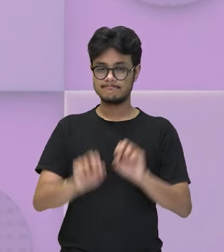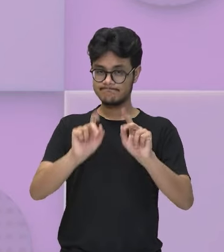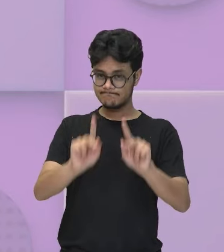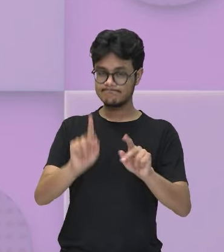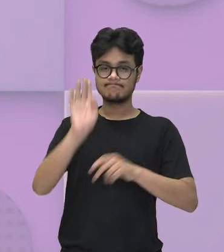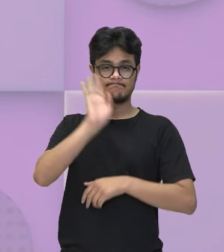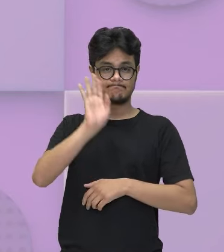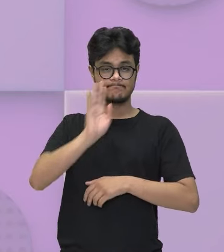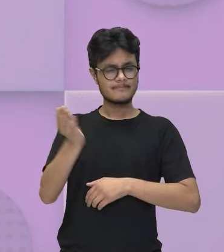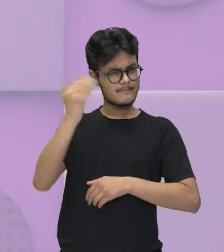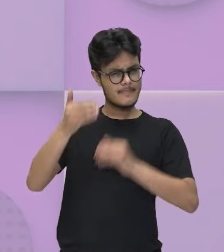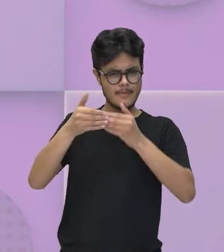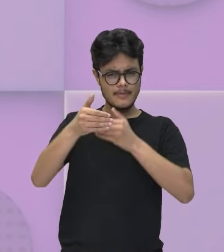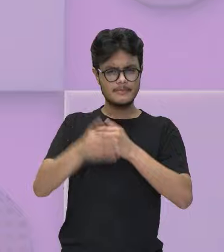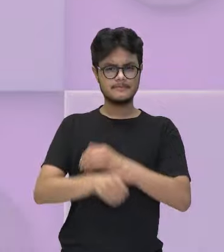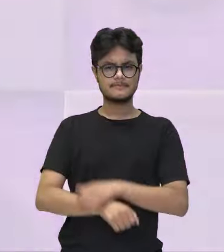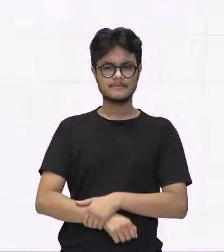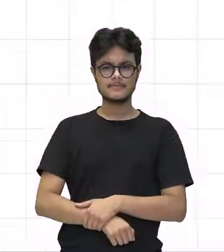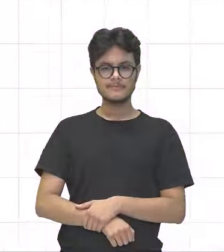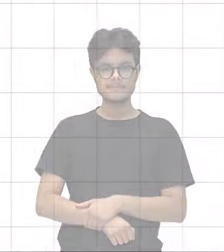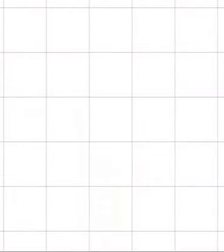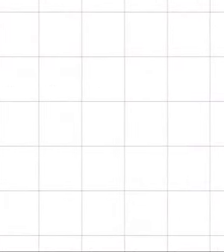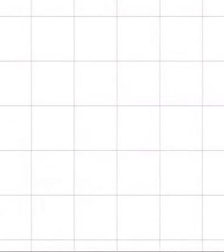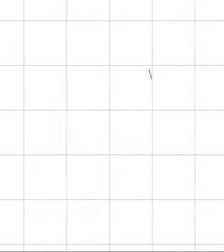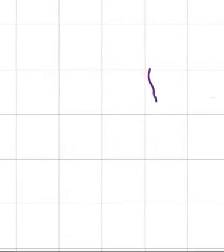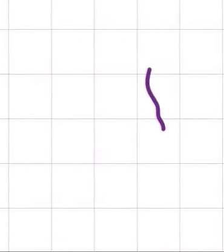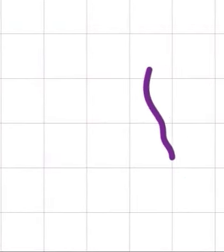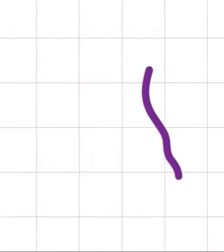bem, então vamos iniciar a nossa aula.